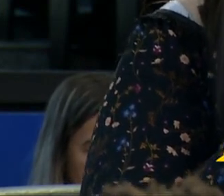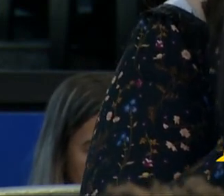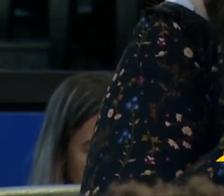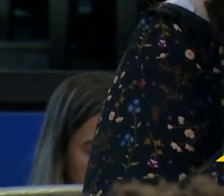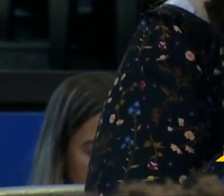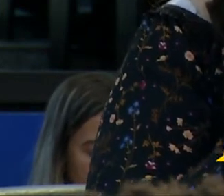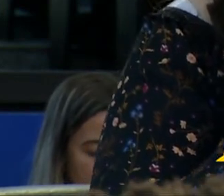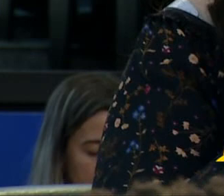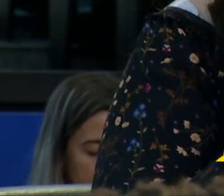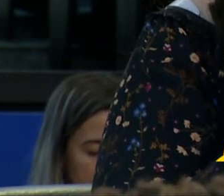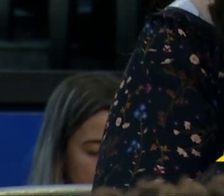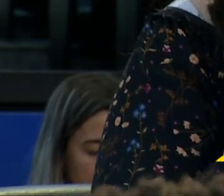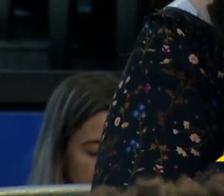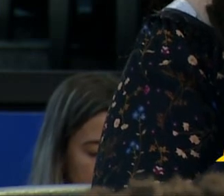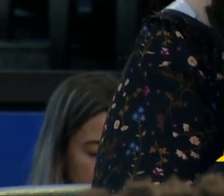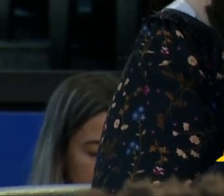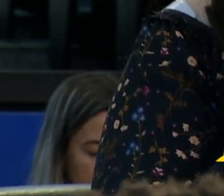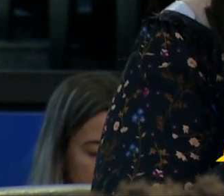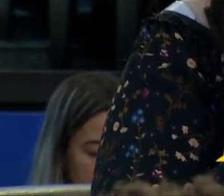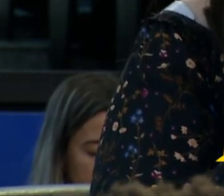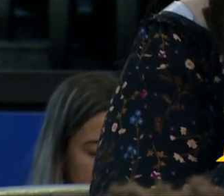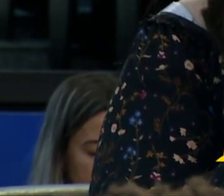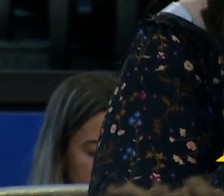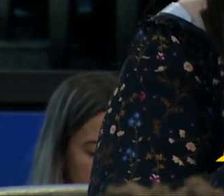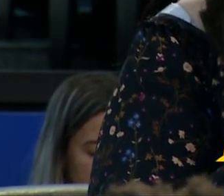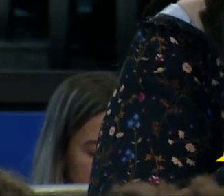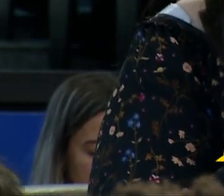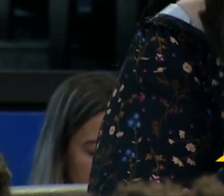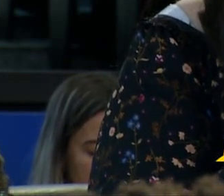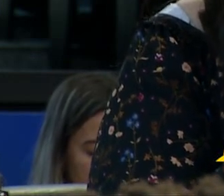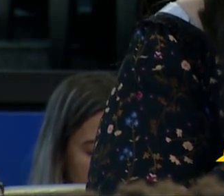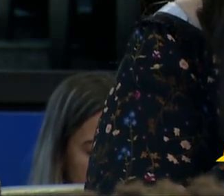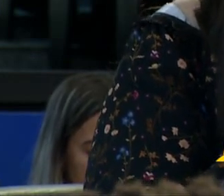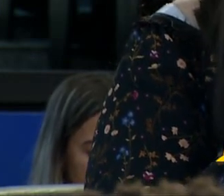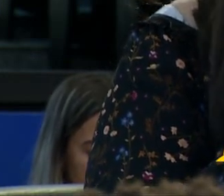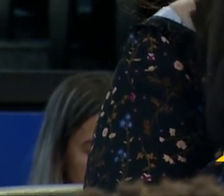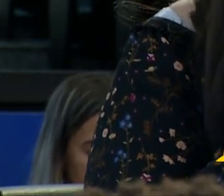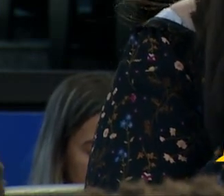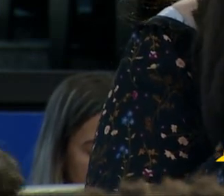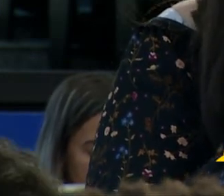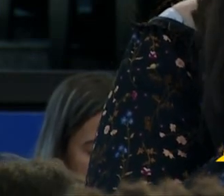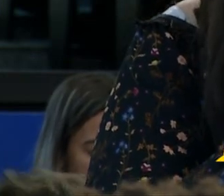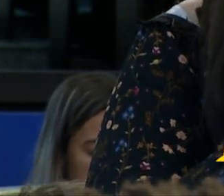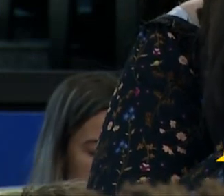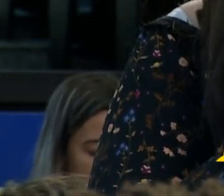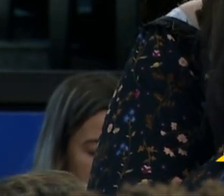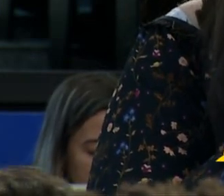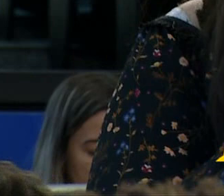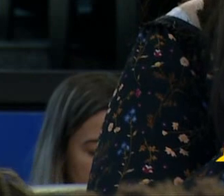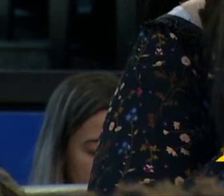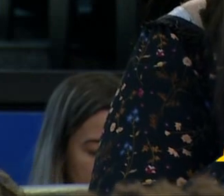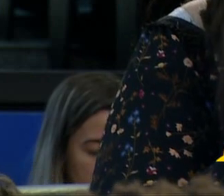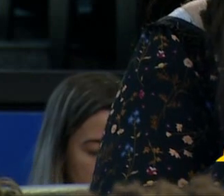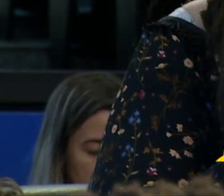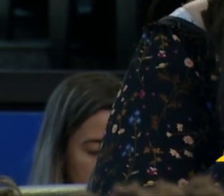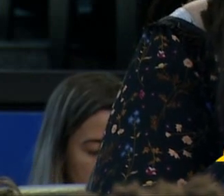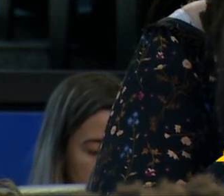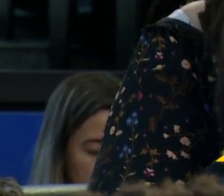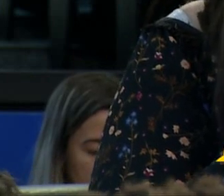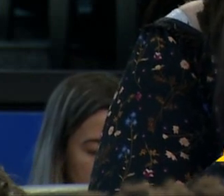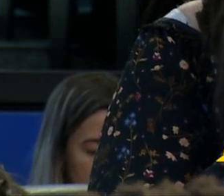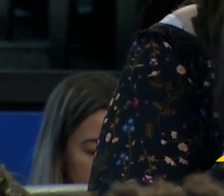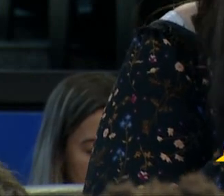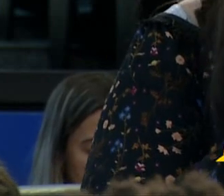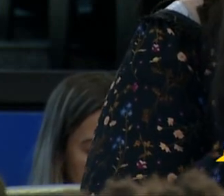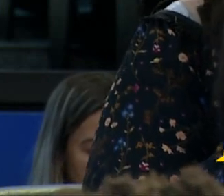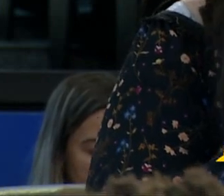incrível, muito atenciosa, assim, um amor de pessoa, gente, ela é muito legal. O nosso vice-presidente, que eu não falo muito, mas